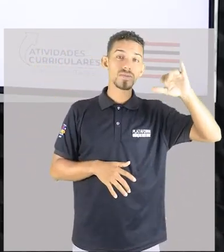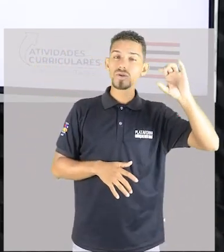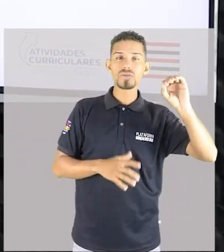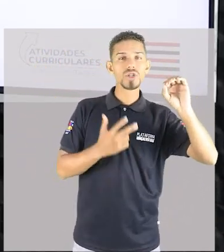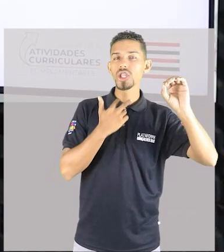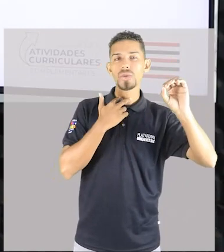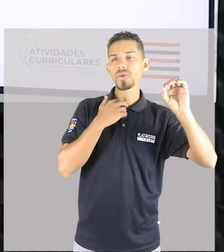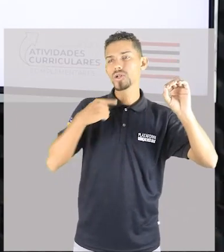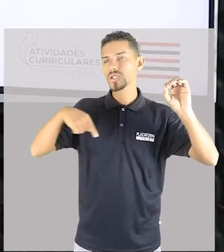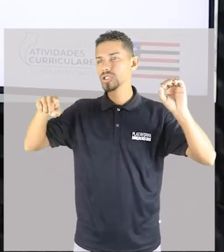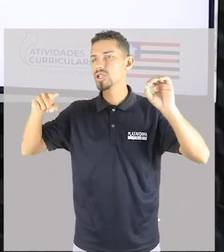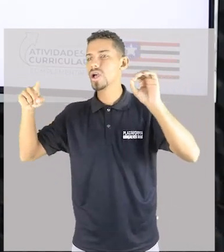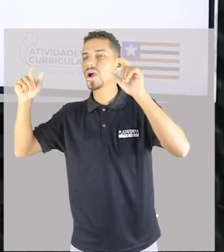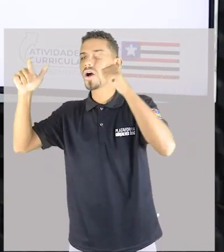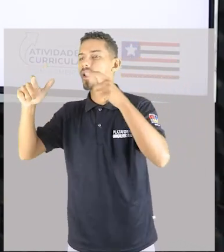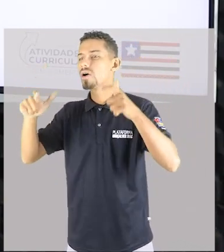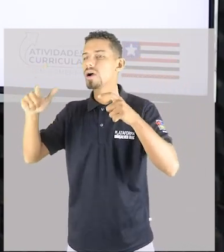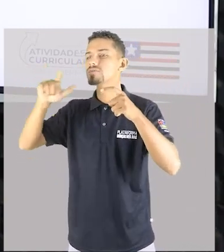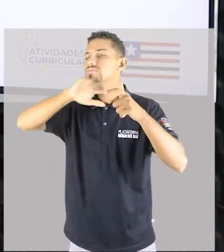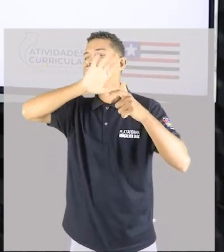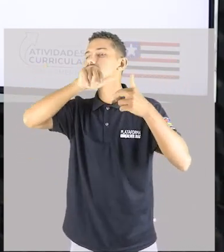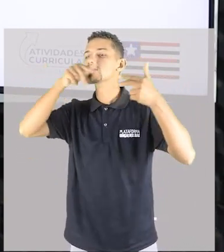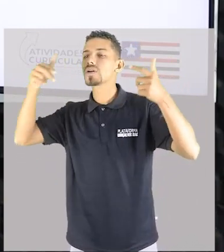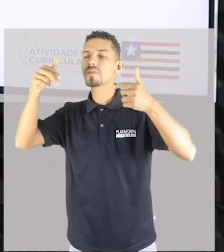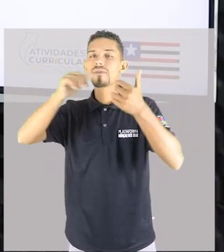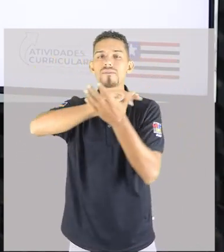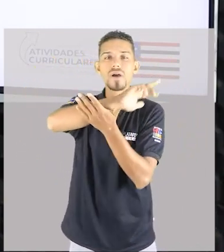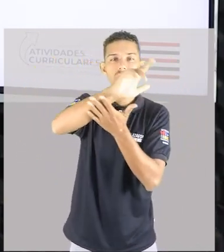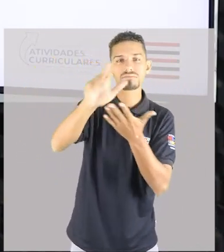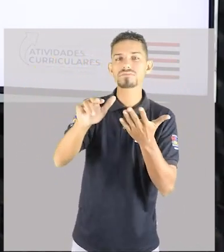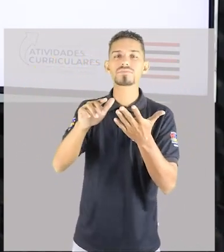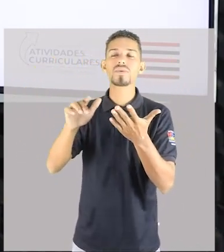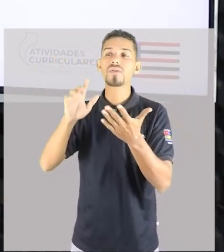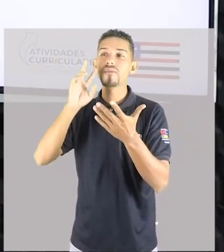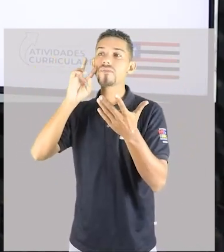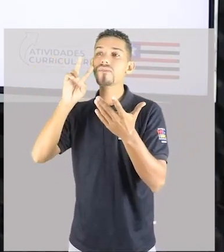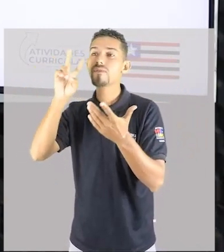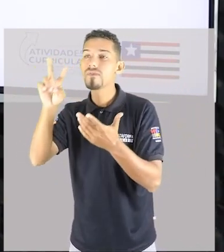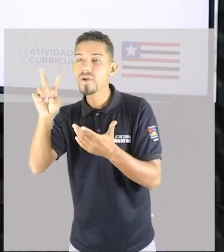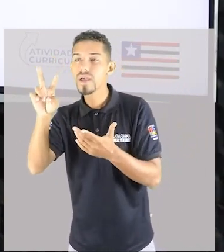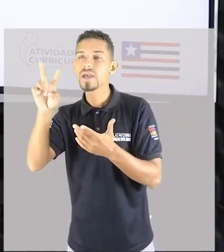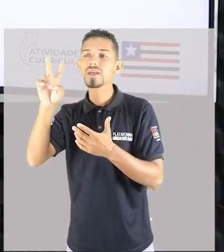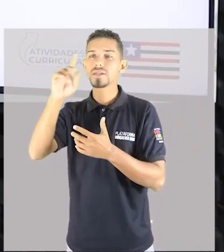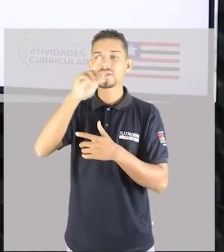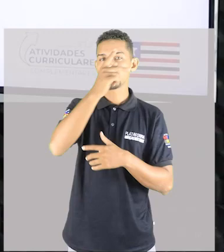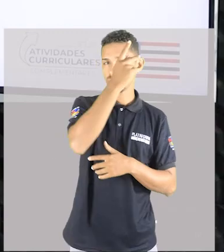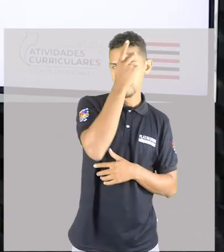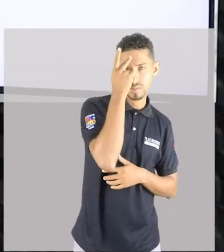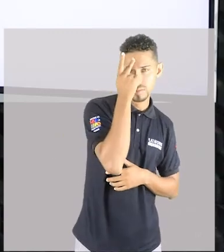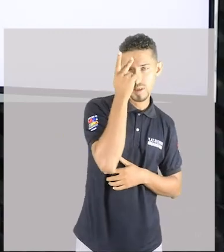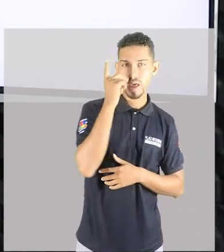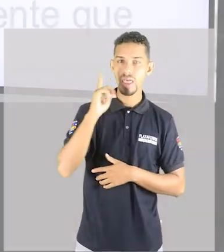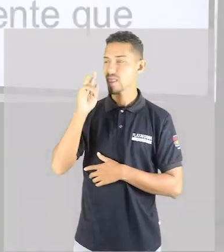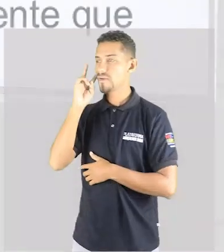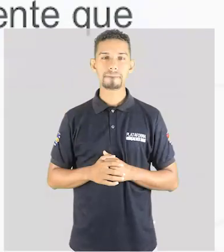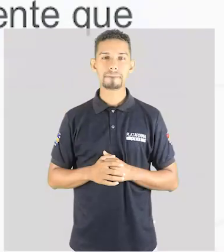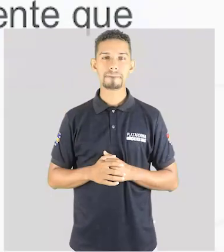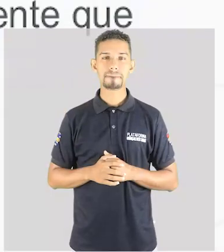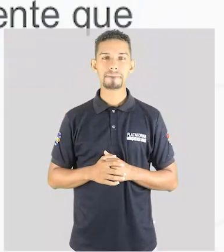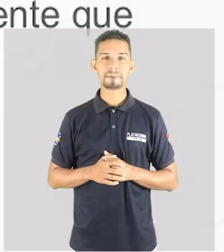pode ir ao zoológico porque usa lente de ver gente, não de ver bicho. Beleza? Então agora vamos para o exercício. Olha